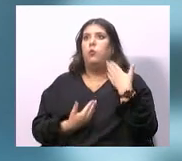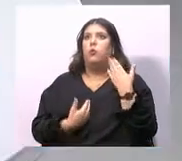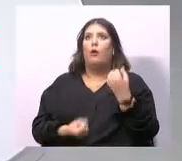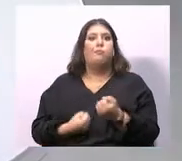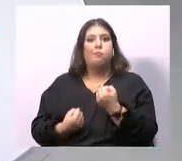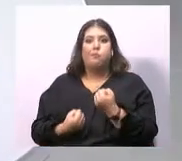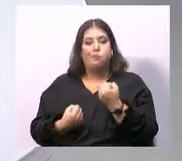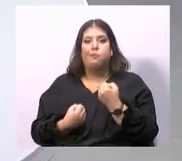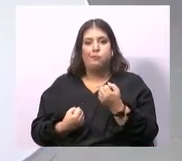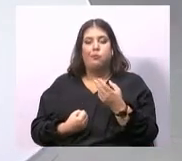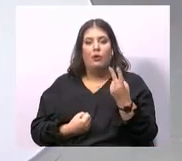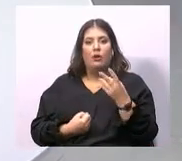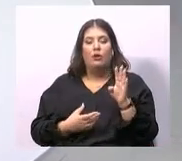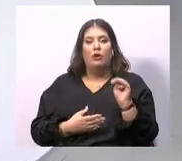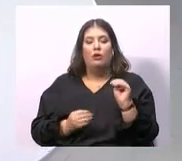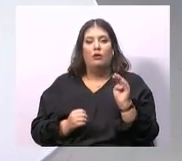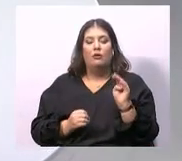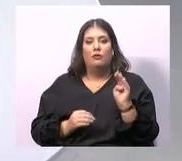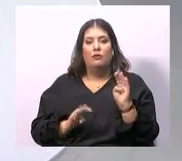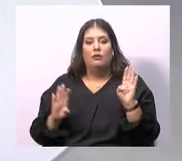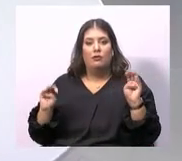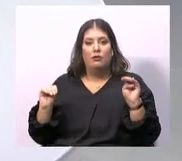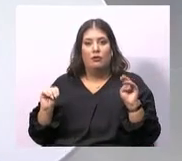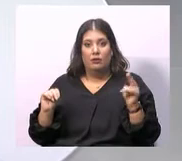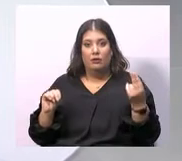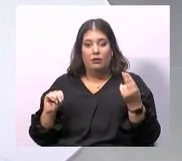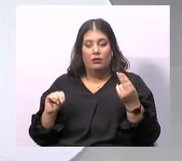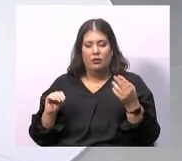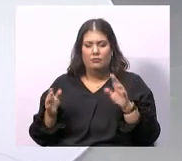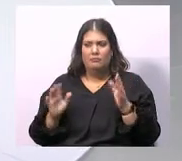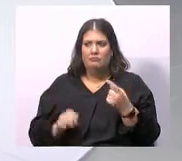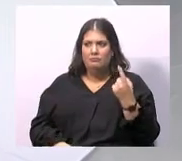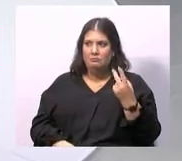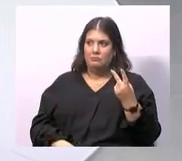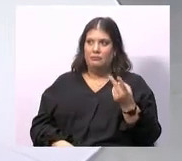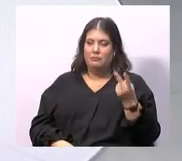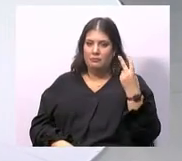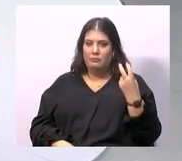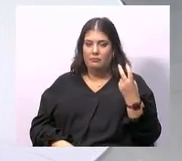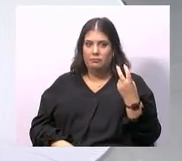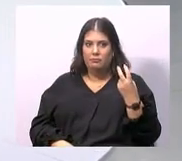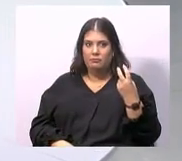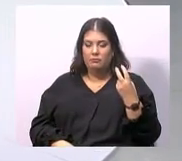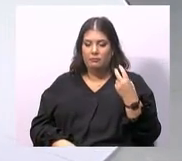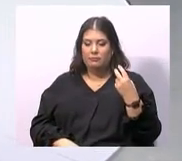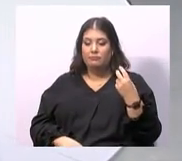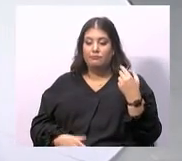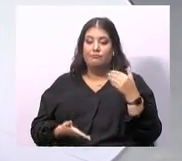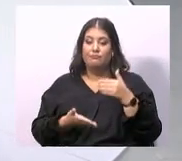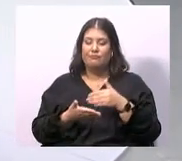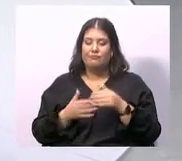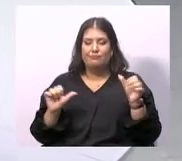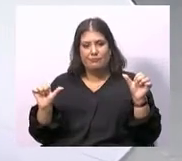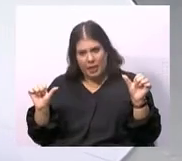insuportável nos dois pés. Isto já vem aí há 2 anos, mas ultimamente tem-se agravado um bocado.